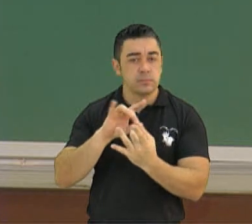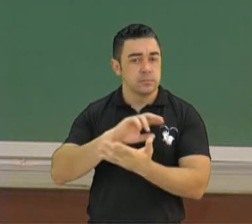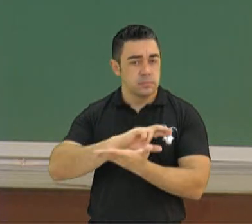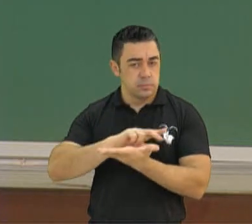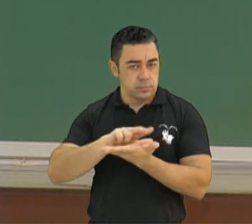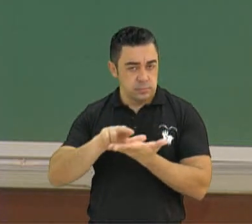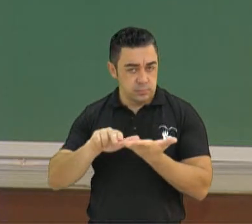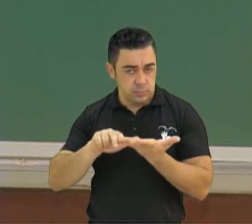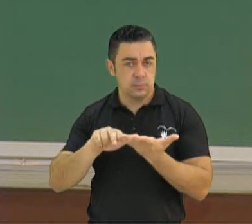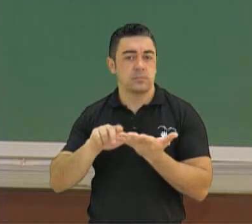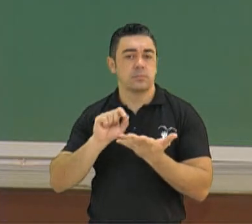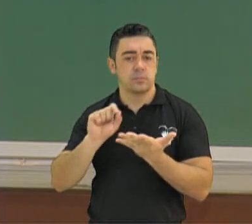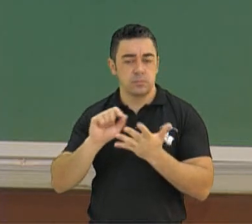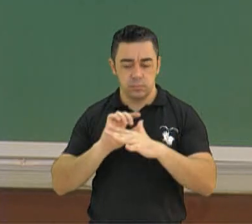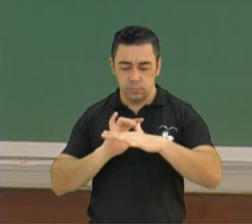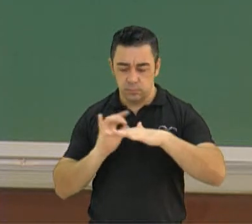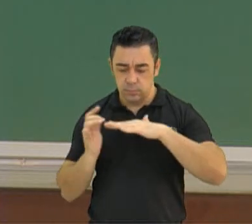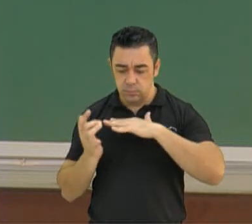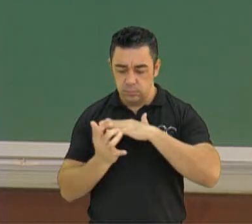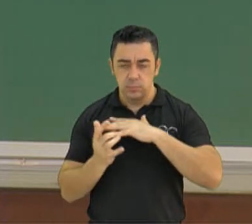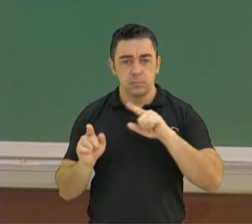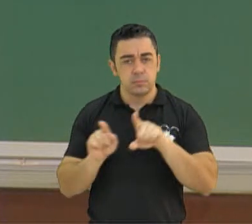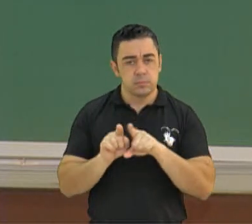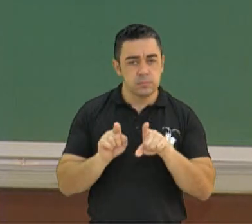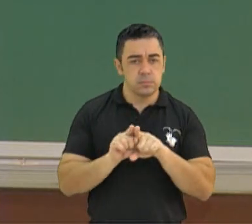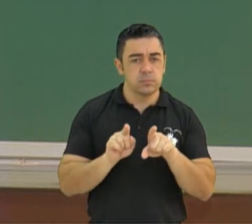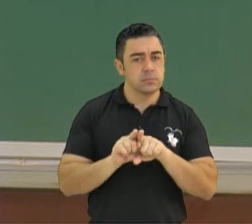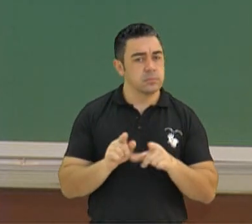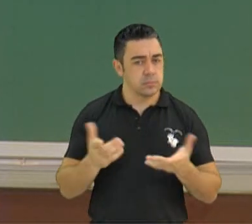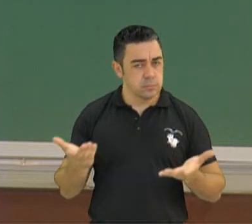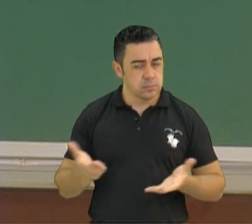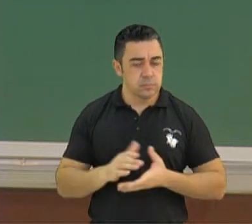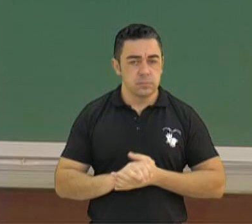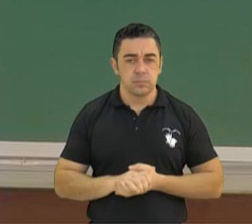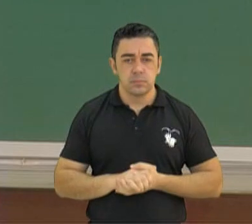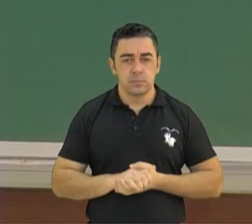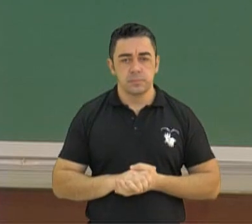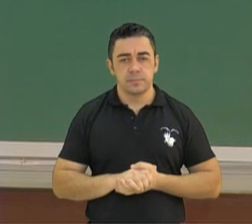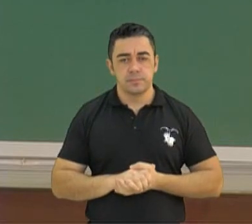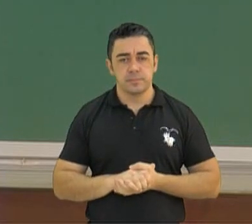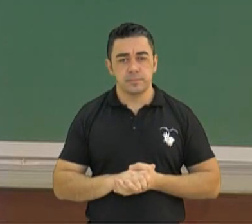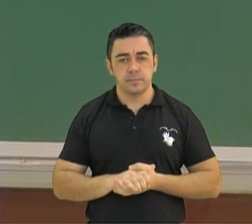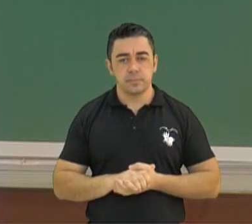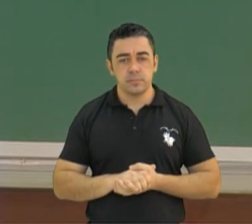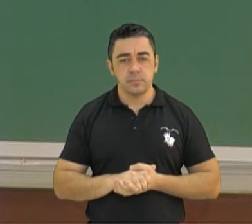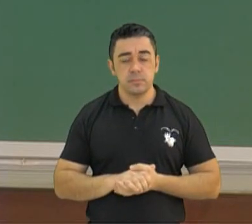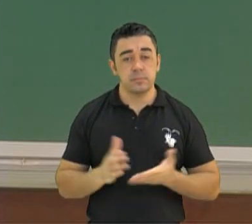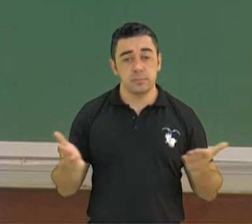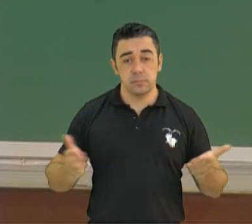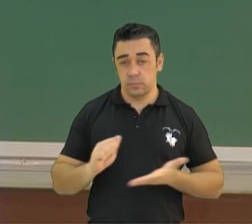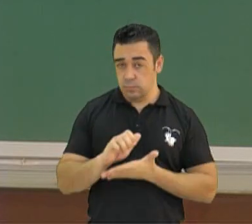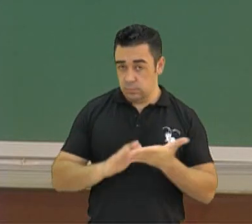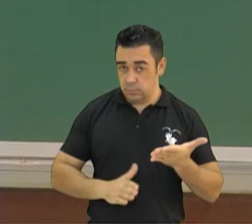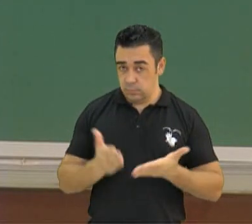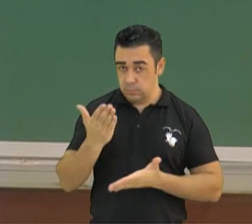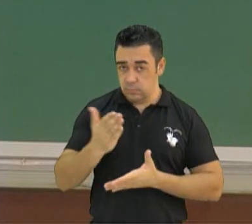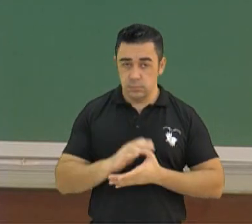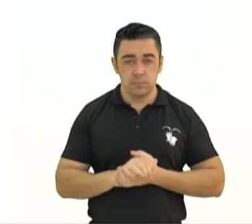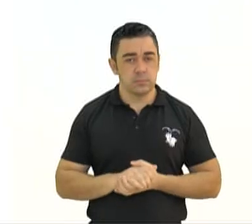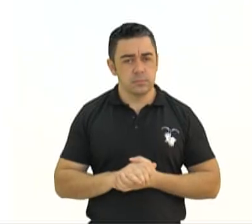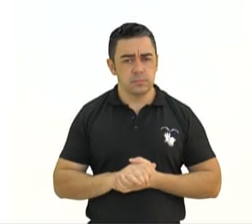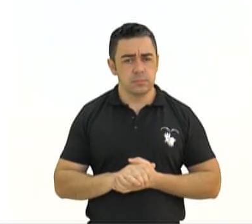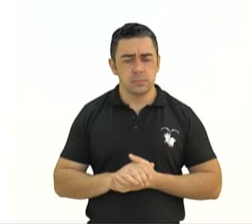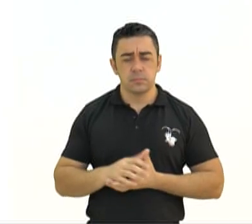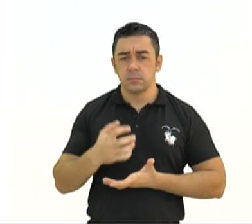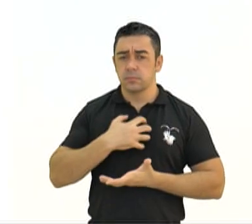há muitas mídias, alguns aplicativos relacionados às redes sociais. Vamos fazer então uma atividade. De